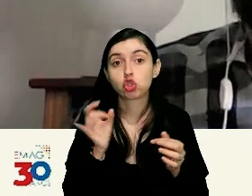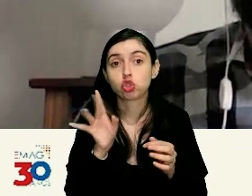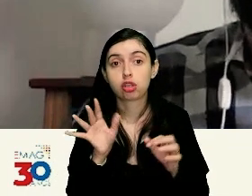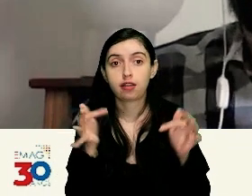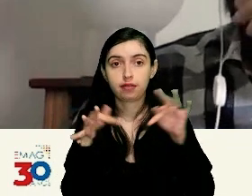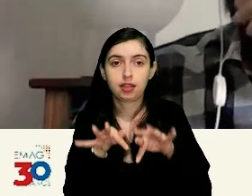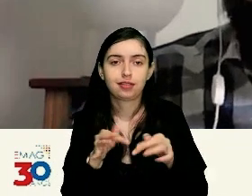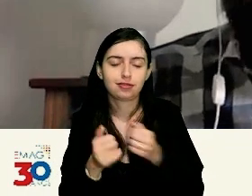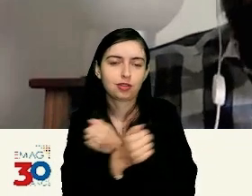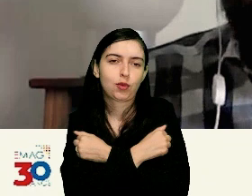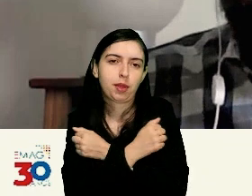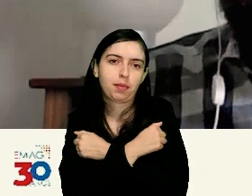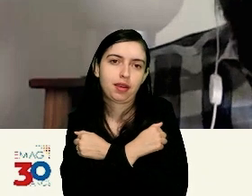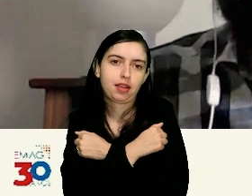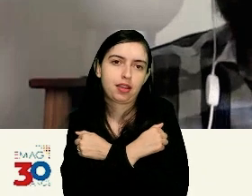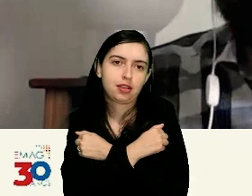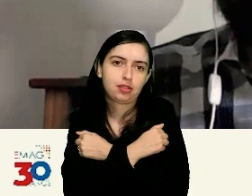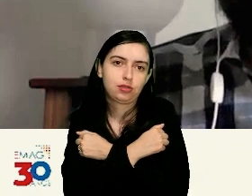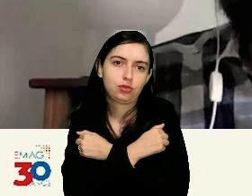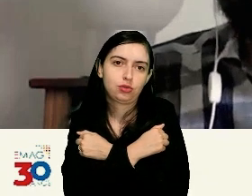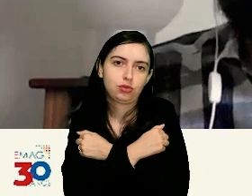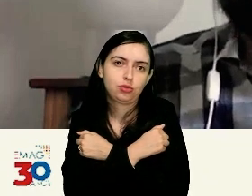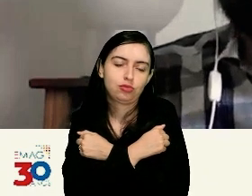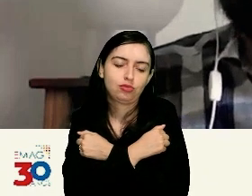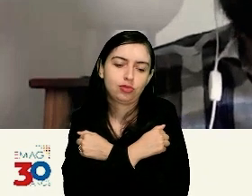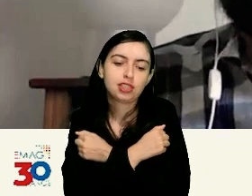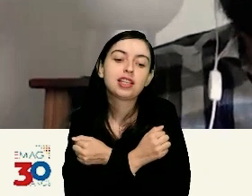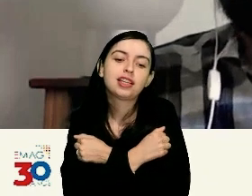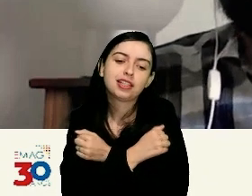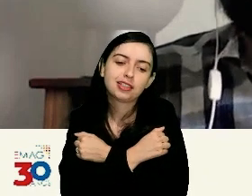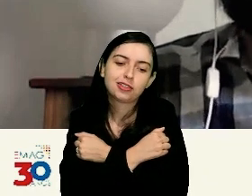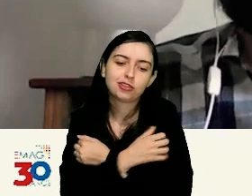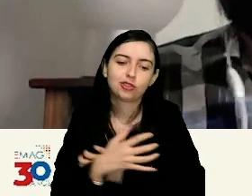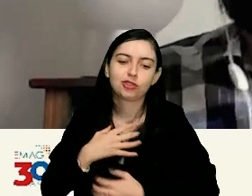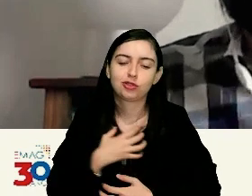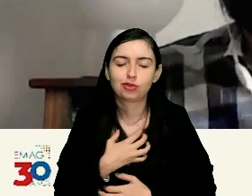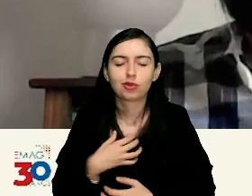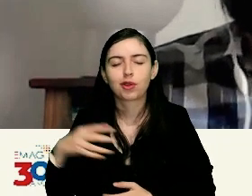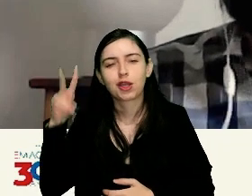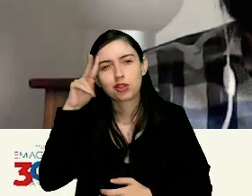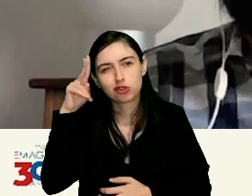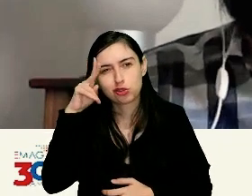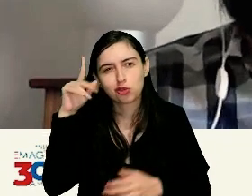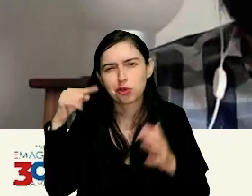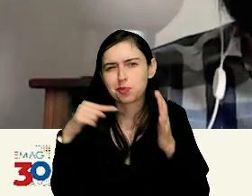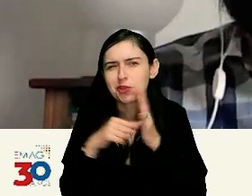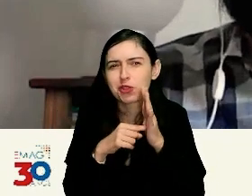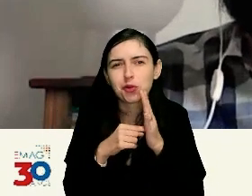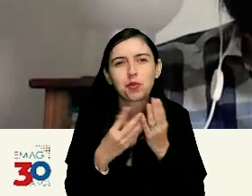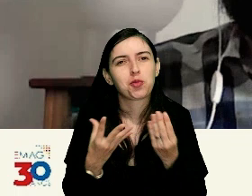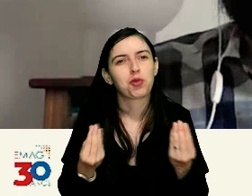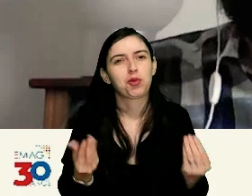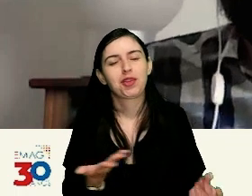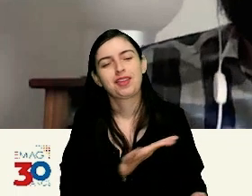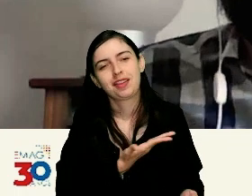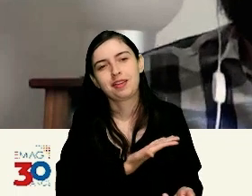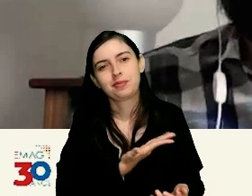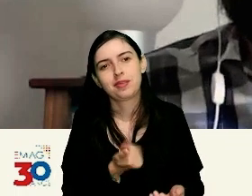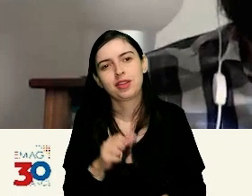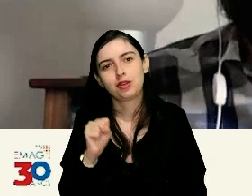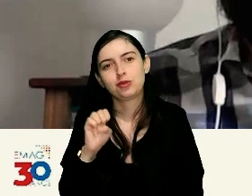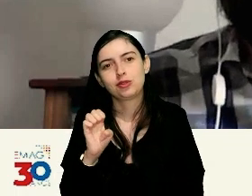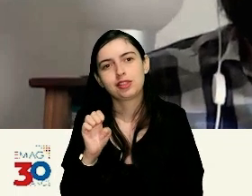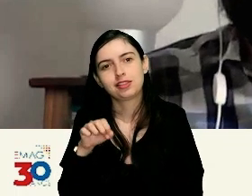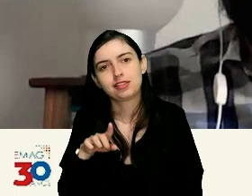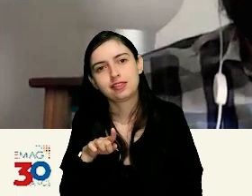abraço aqui. Sinta-se fortemente abraçado. A sua história me tocou muito, meu amigo. Sempre que eu me